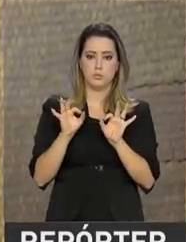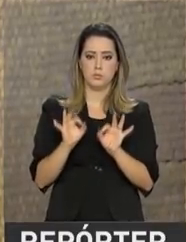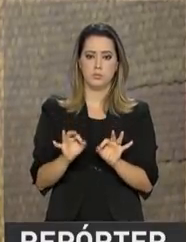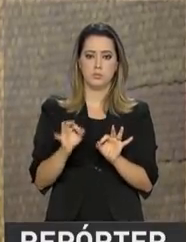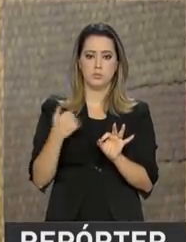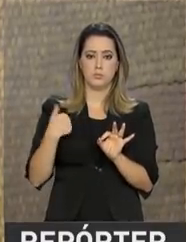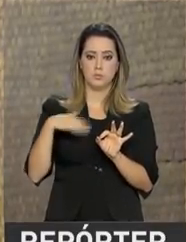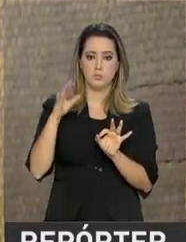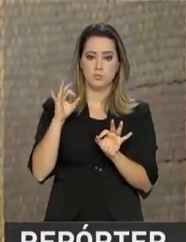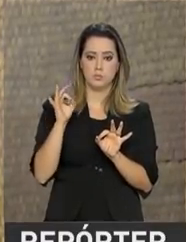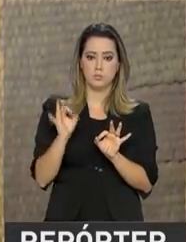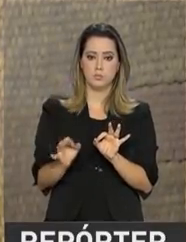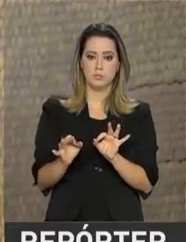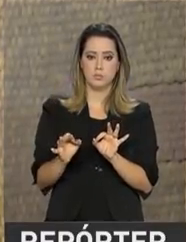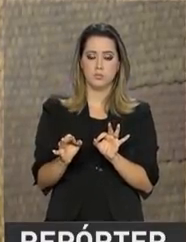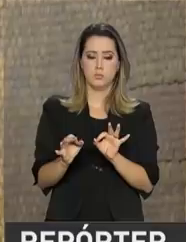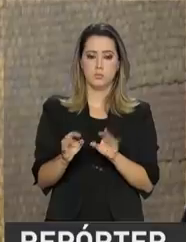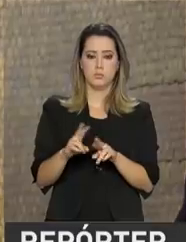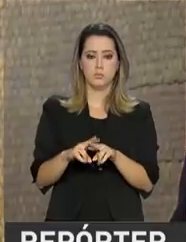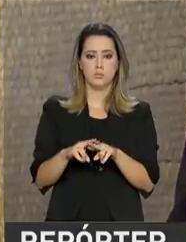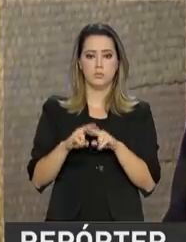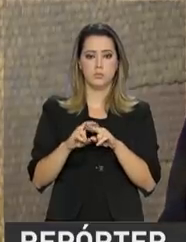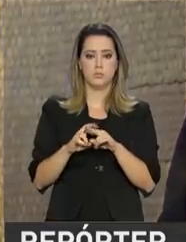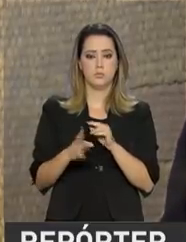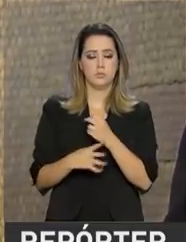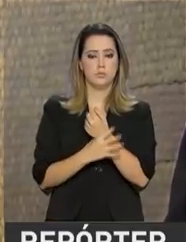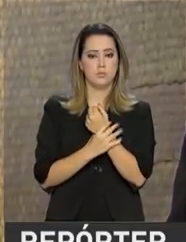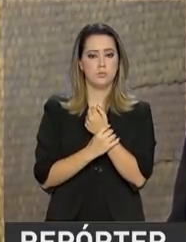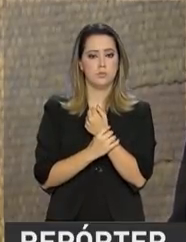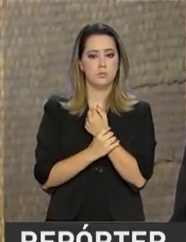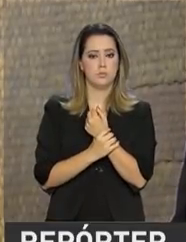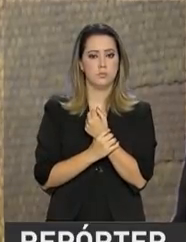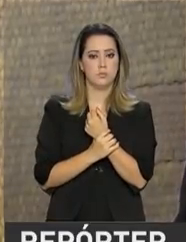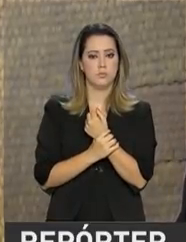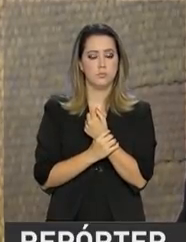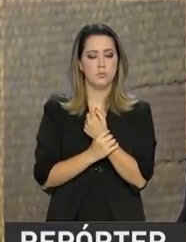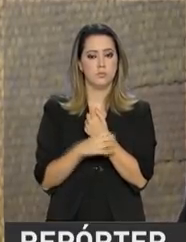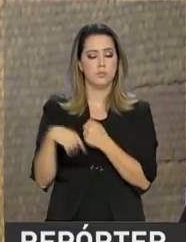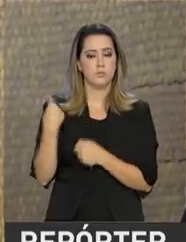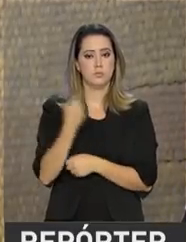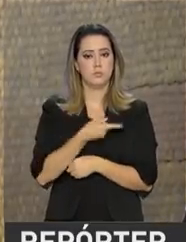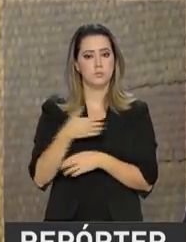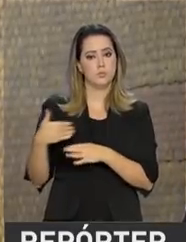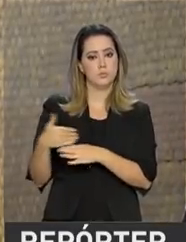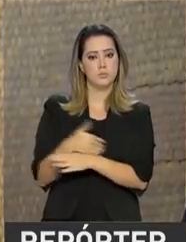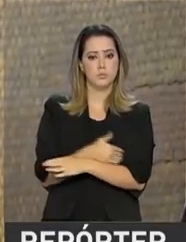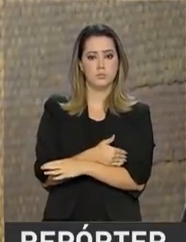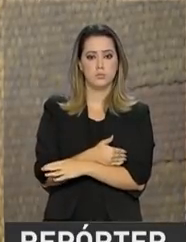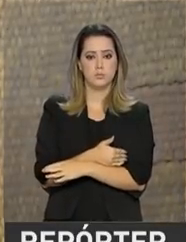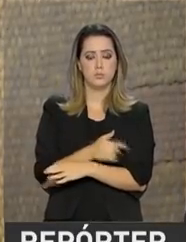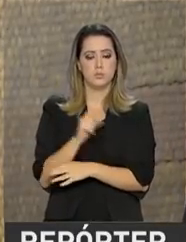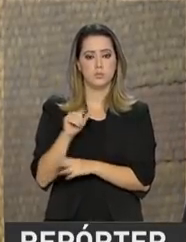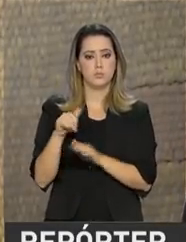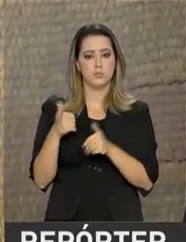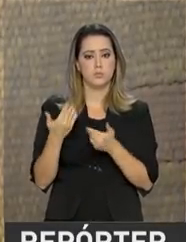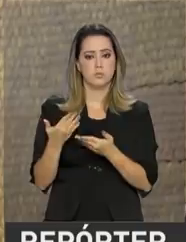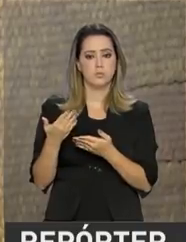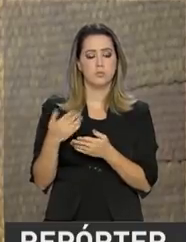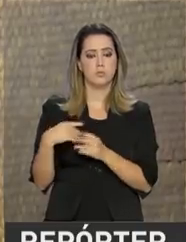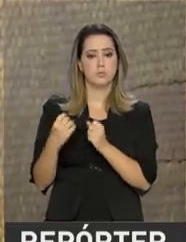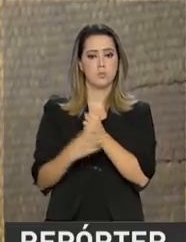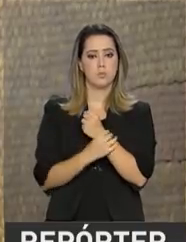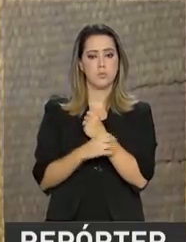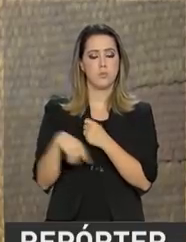ainda mais coordenada pela segurança nas nossas fronteiras. E a segurança nas